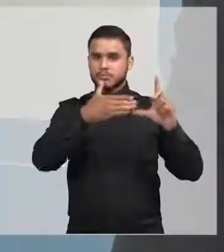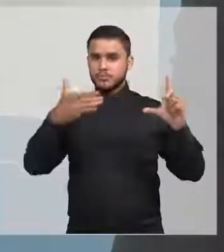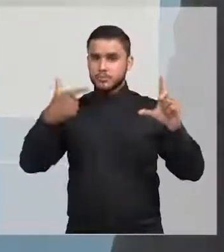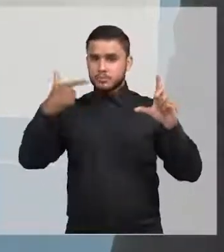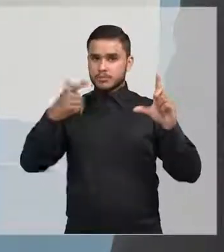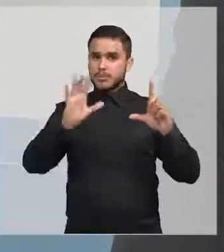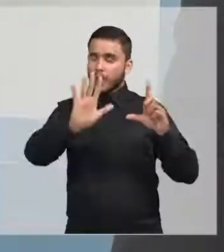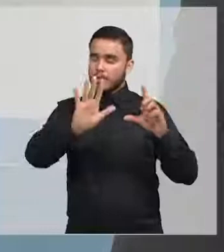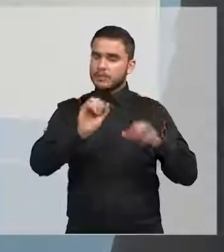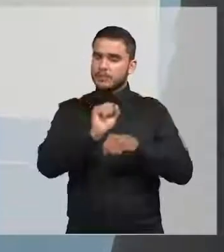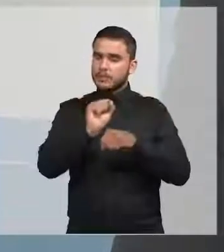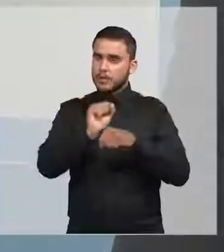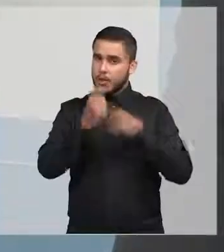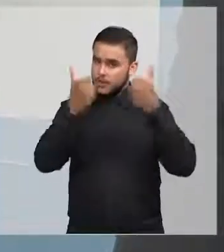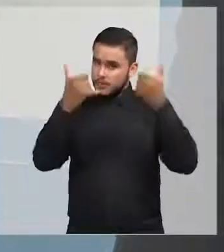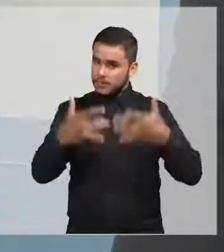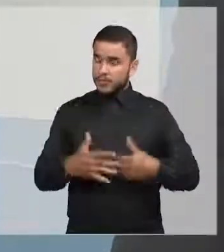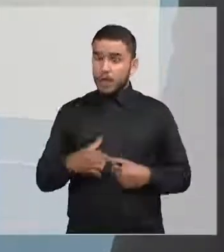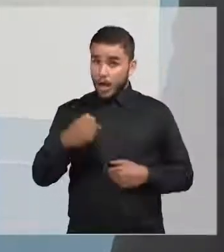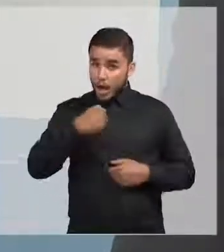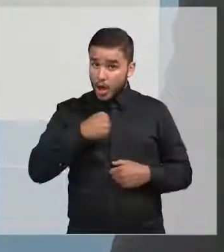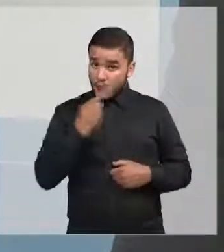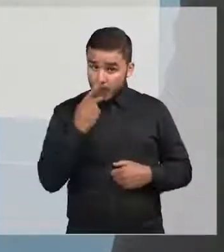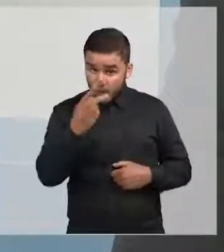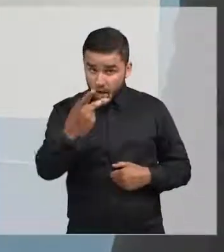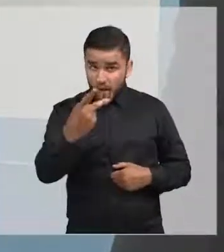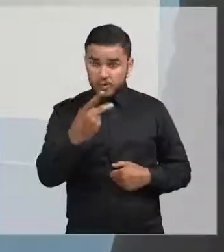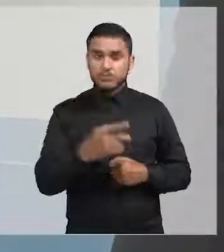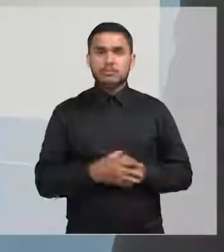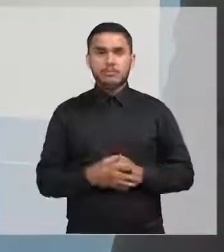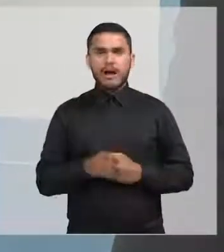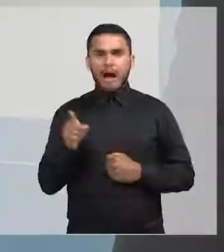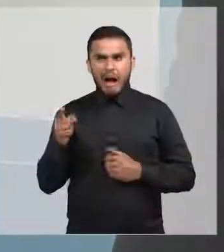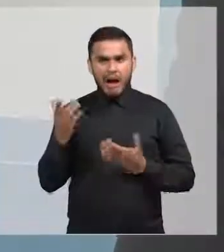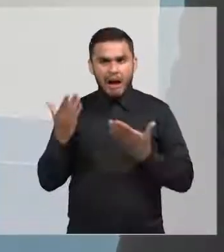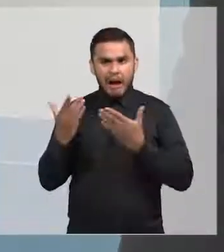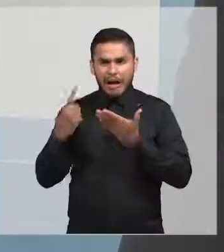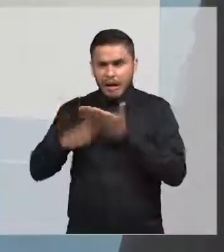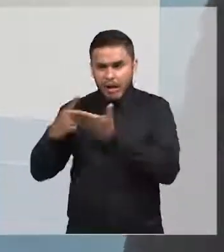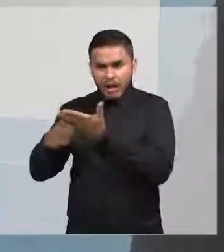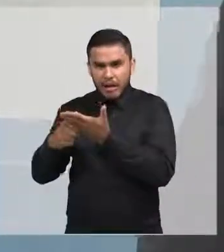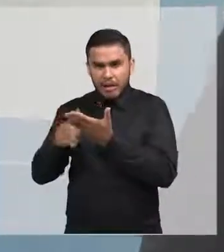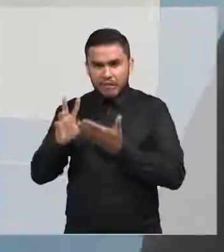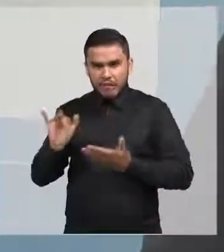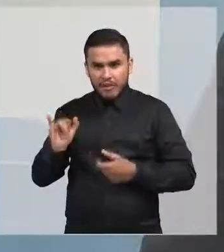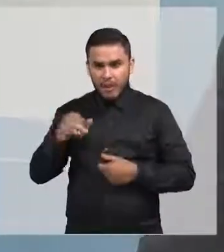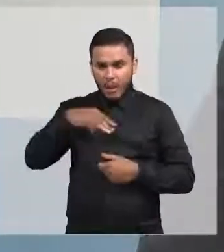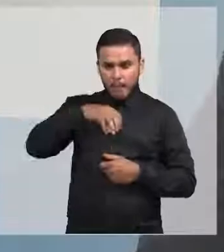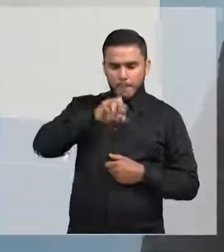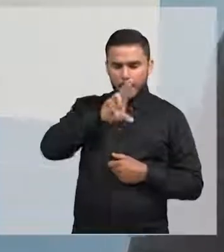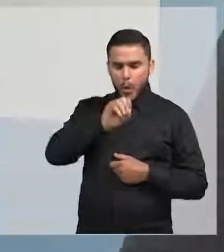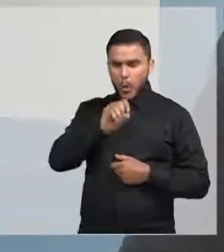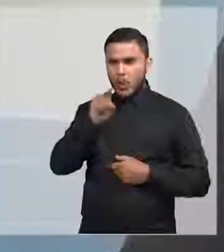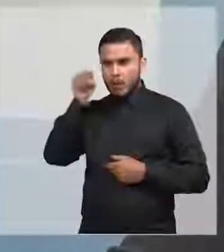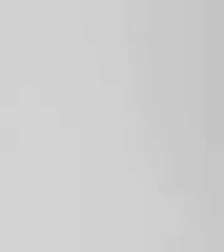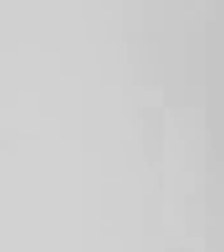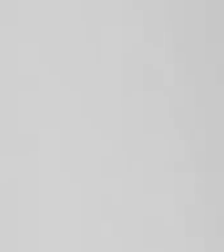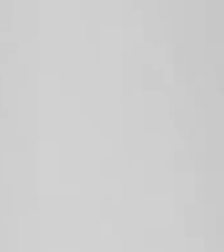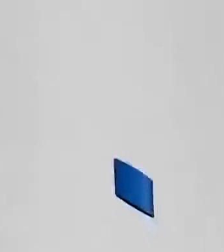defesa. São os 3 outros ministérios já definidos pelo presidente eleito Jair Bolsonaro. Sai daí não, eu volto já já.